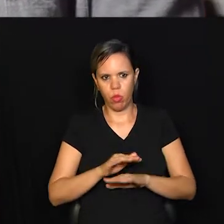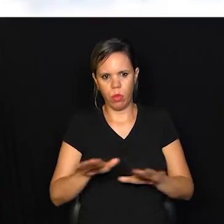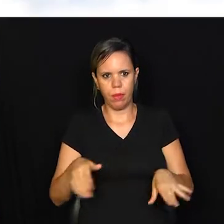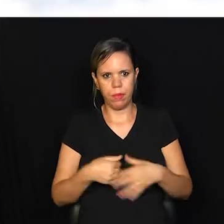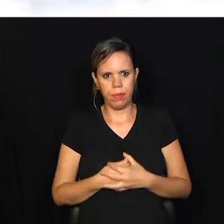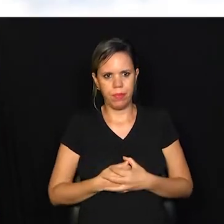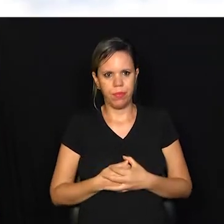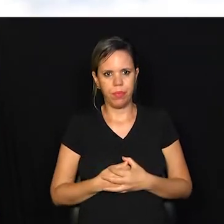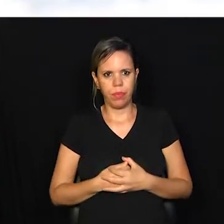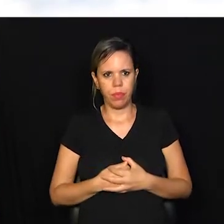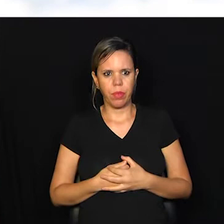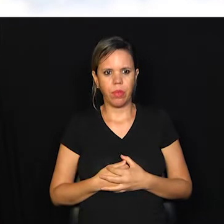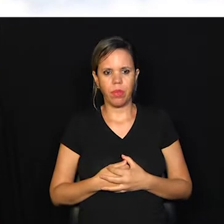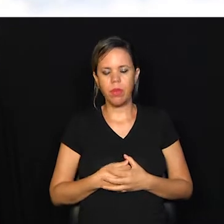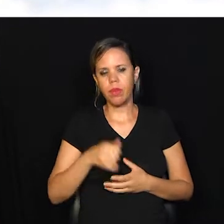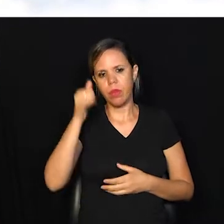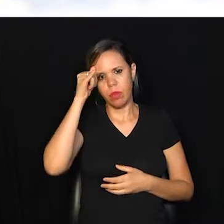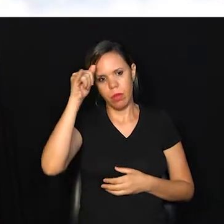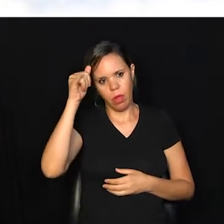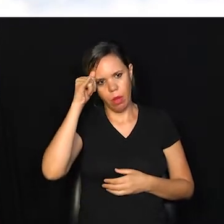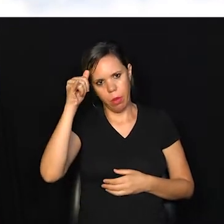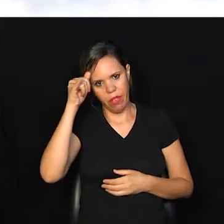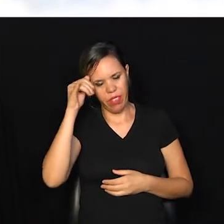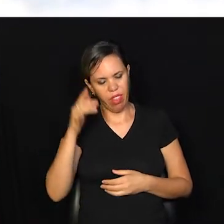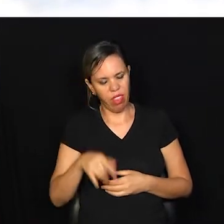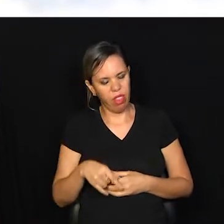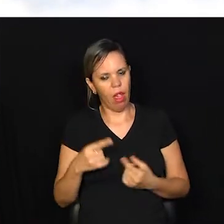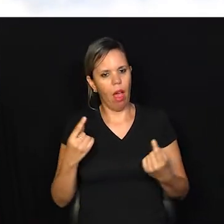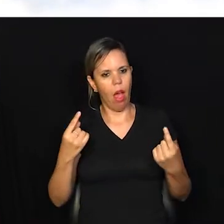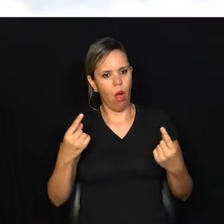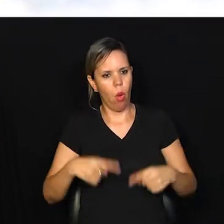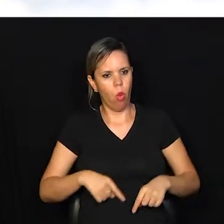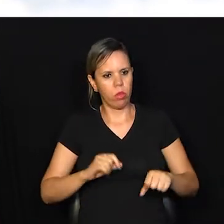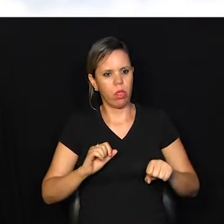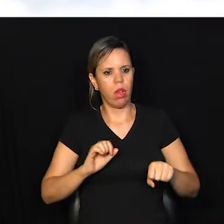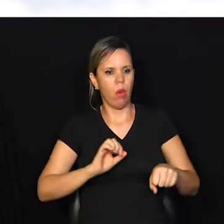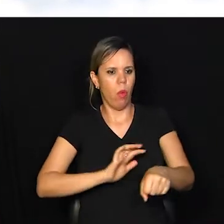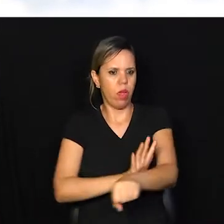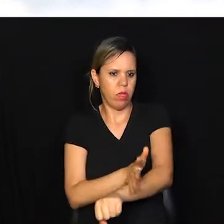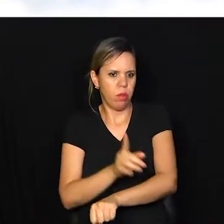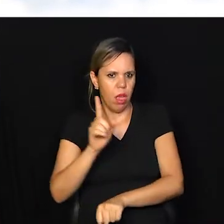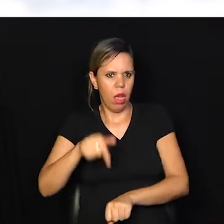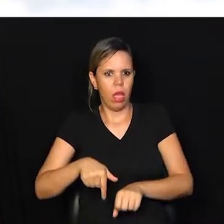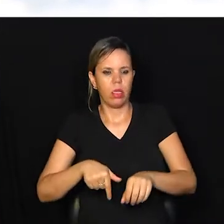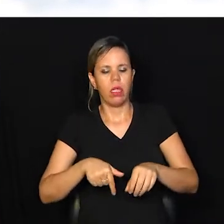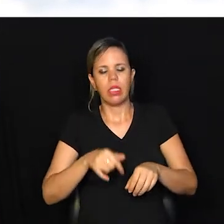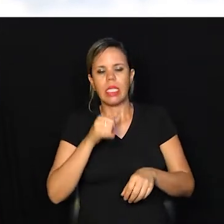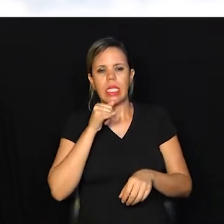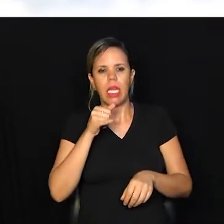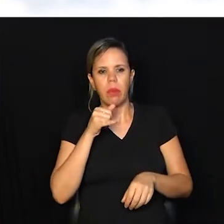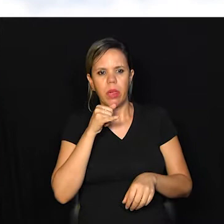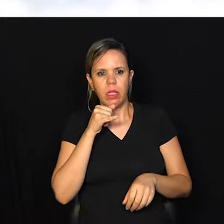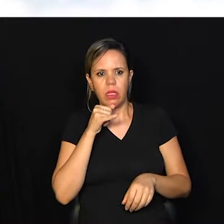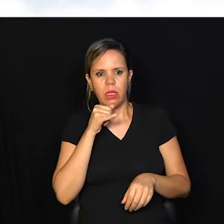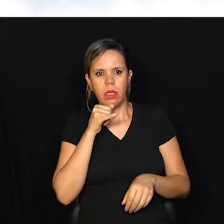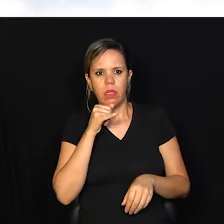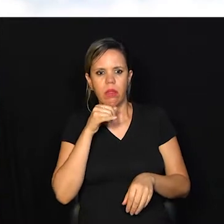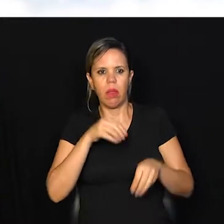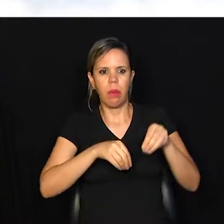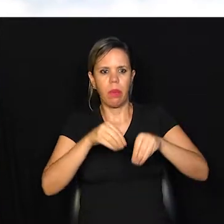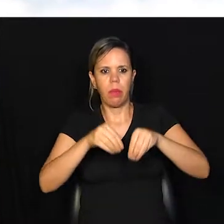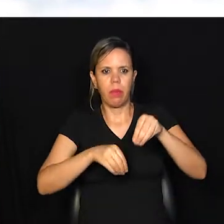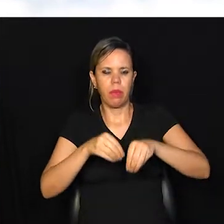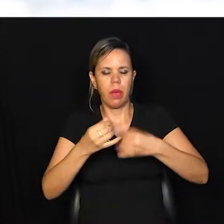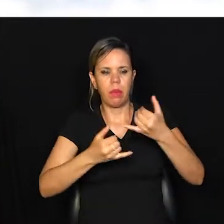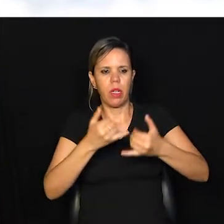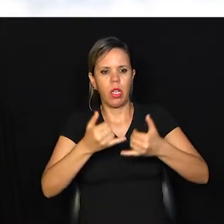isso. O combate ao racismo, ele é como um quebra-cabeça. É como um quebra-cabeça, aquele que você comprava na